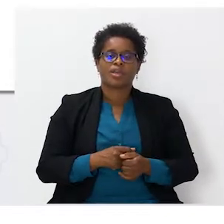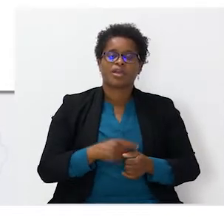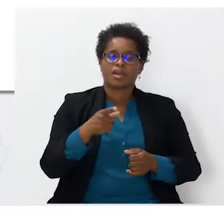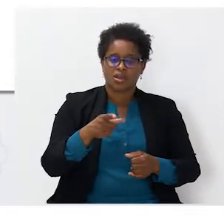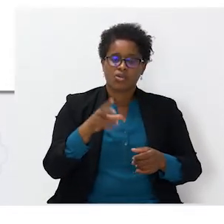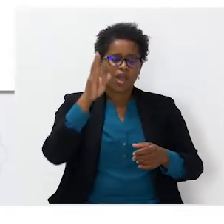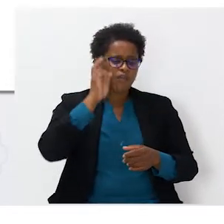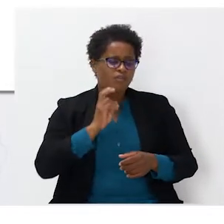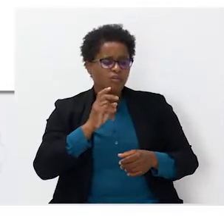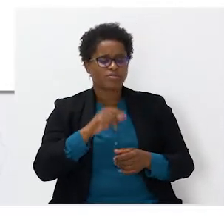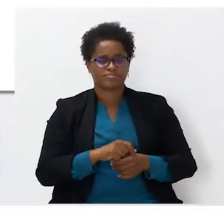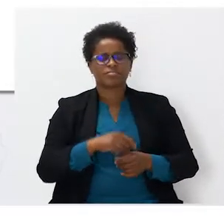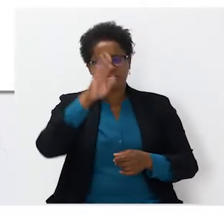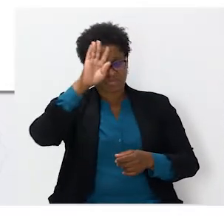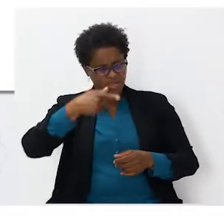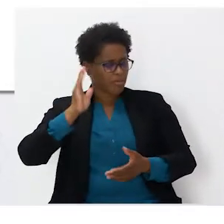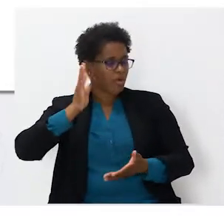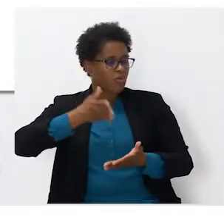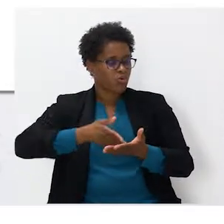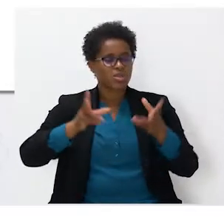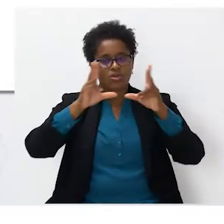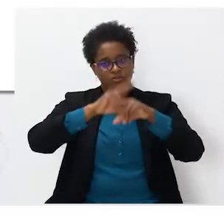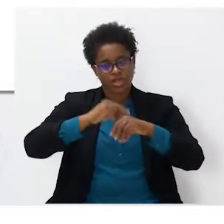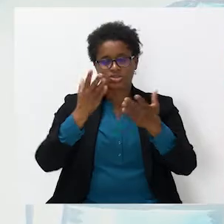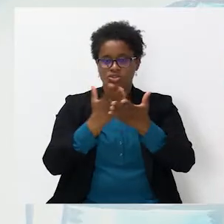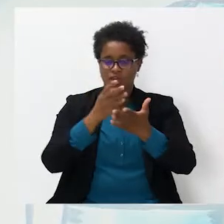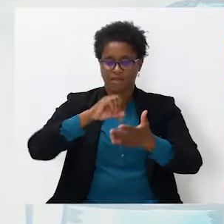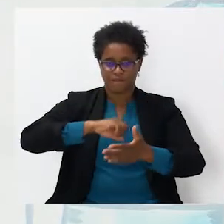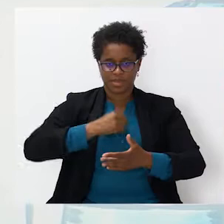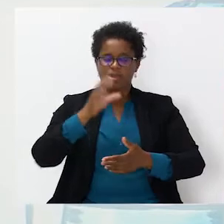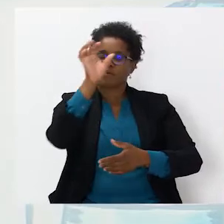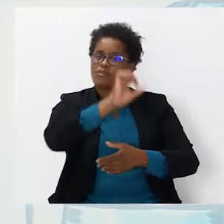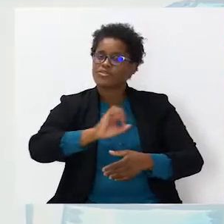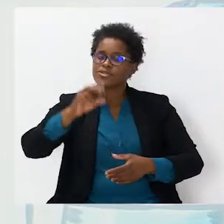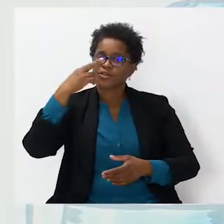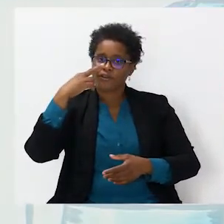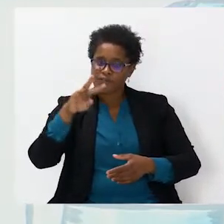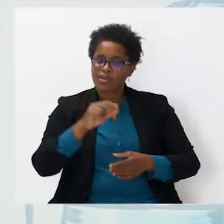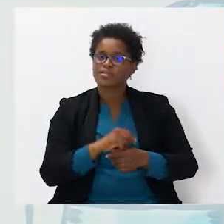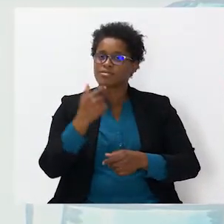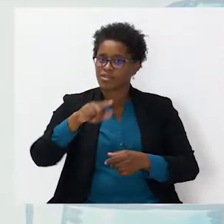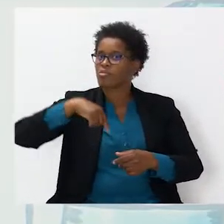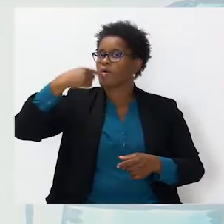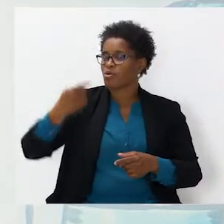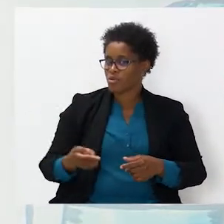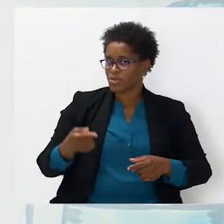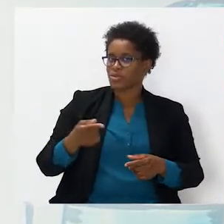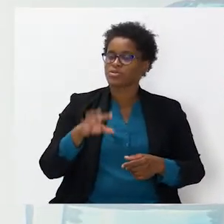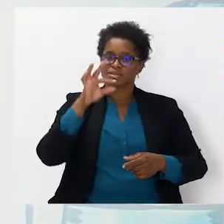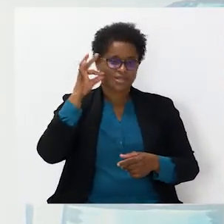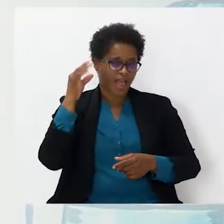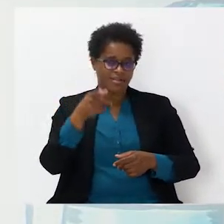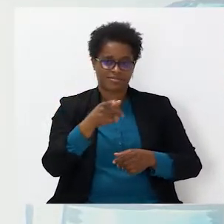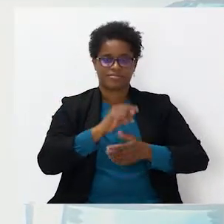Avô sabe a última novidade da minha escola. Vocês estão a ver temos lá um outro